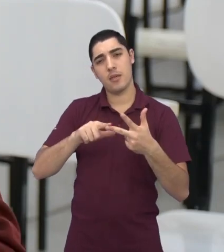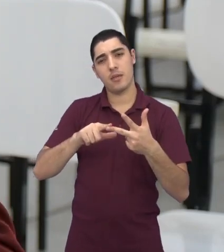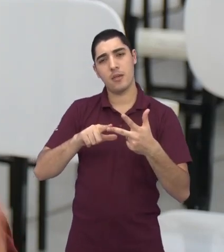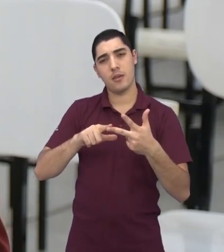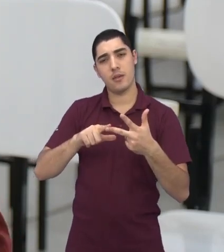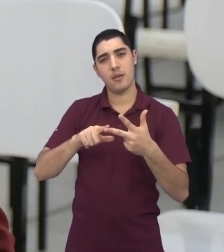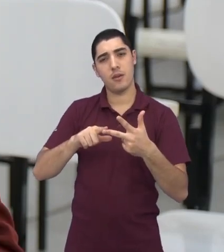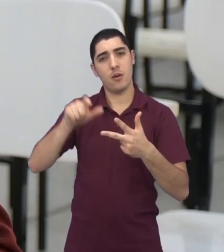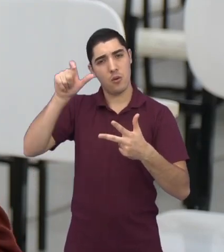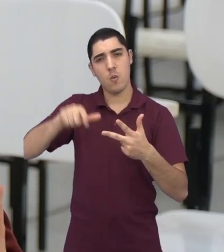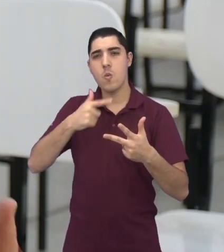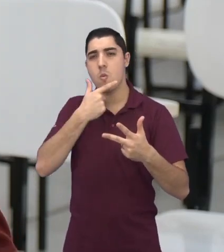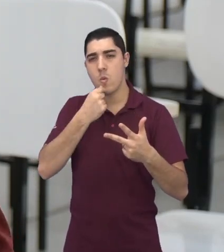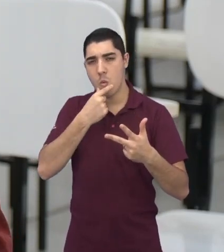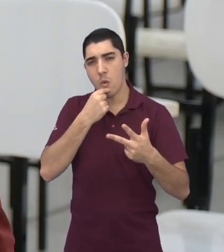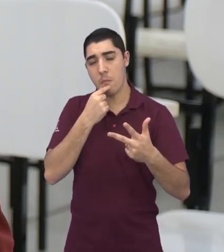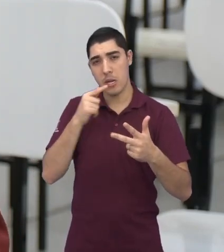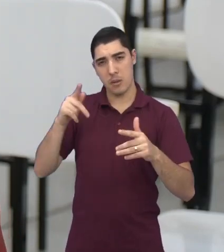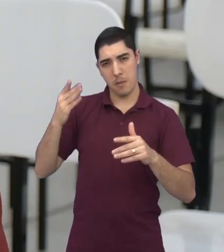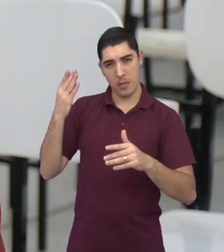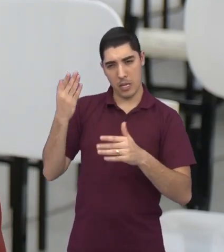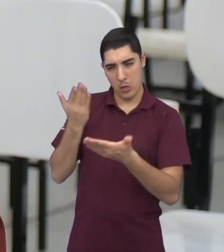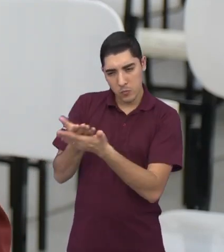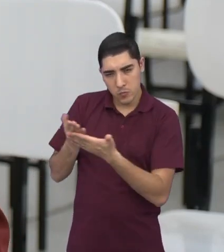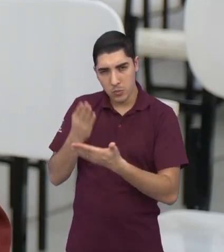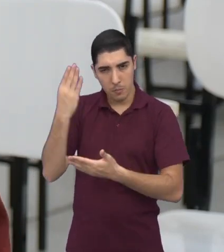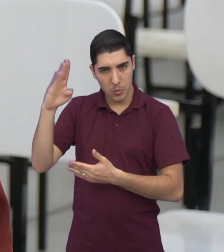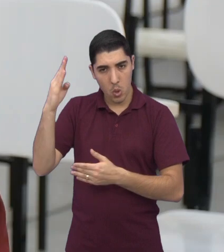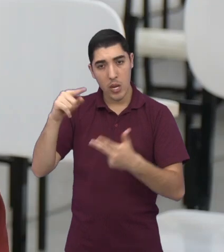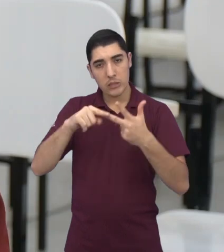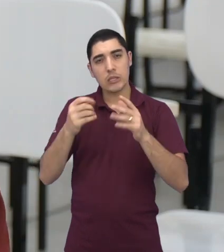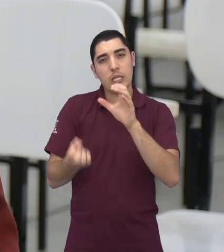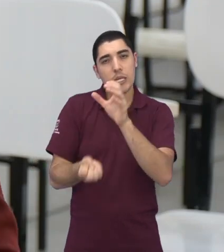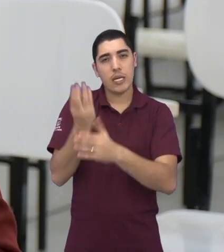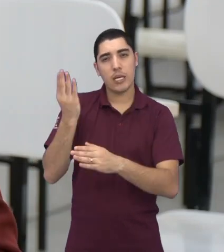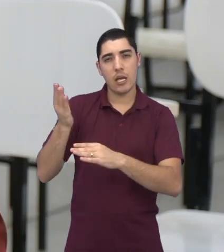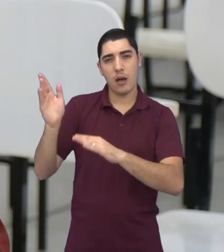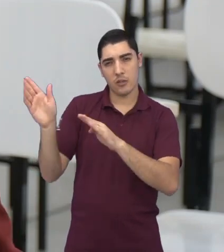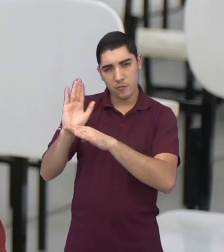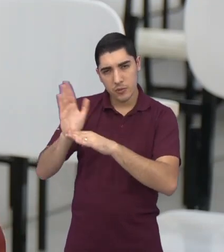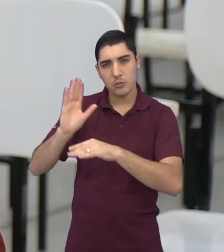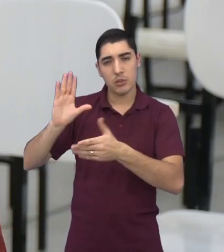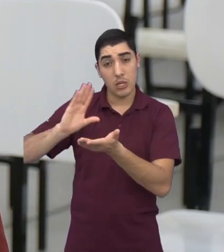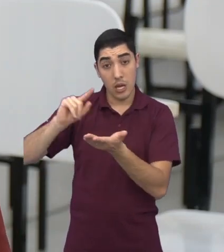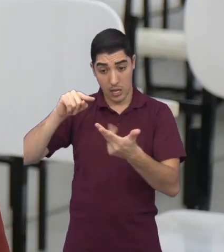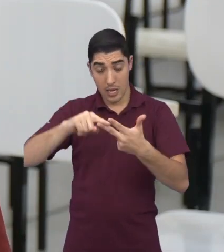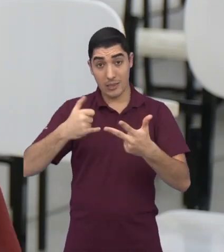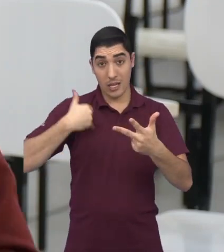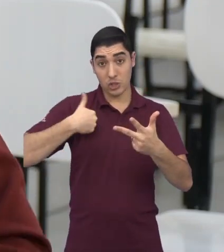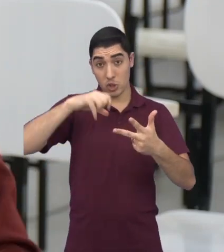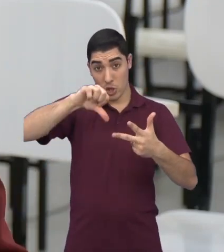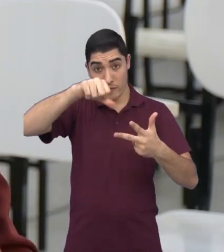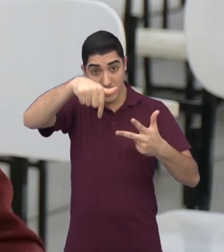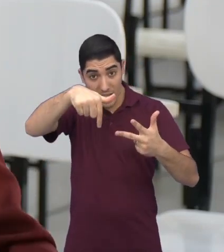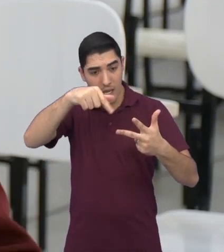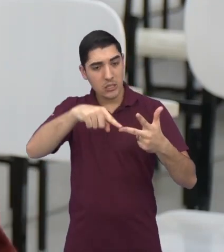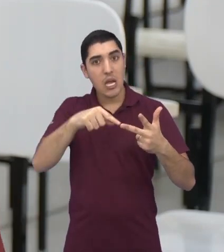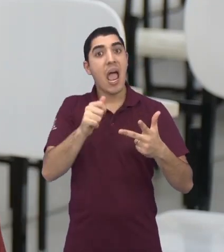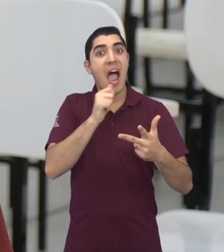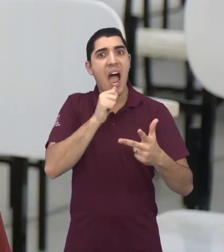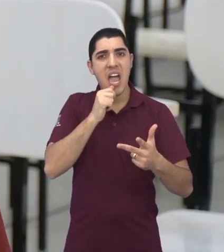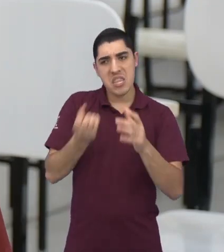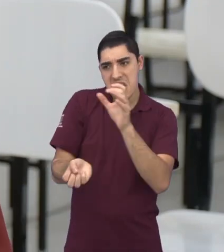um biólogo e que faz documentários para a BBC, tem 97 anos e está a